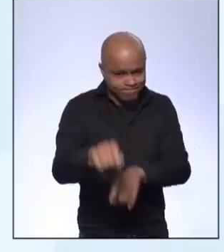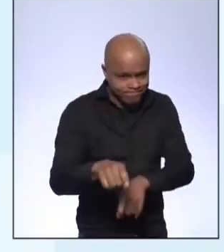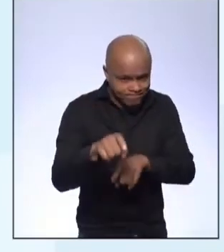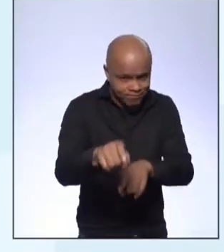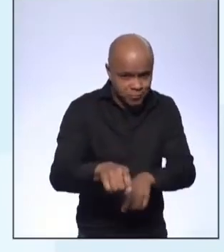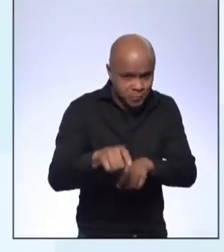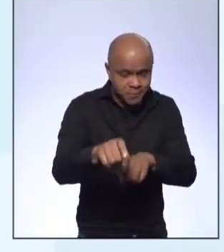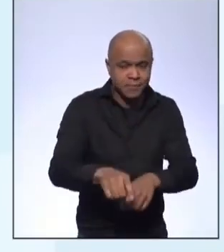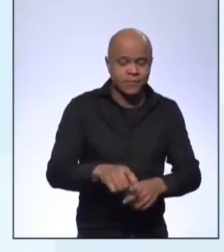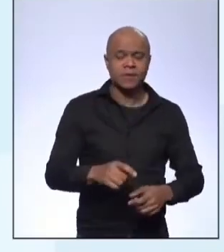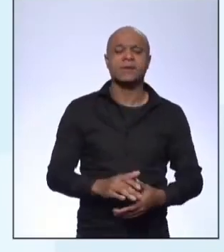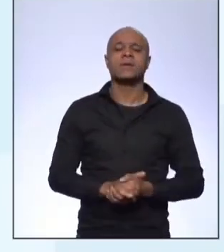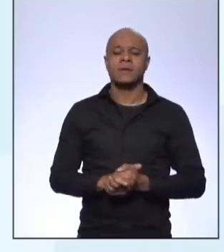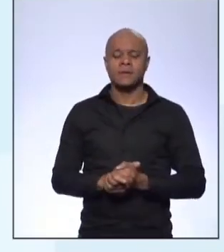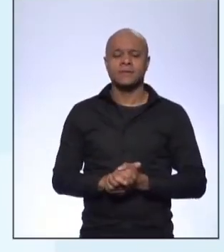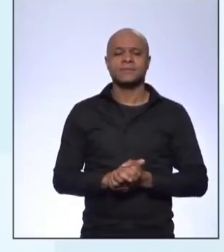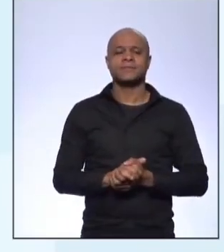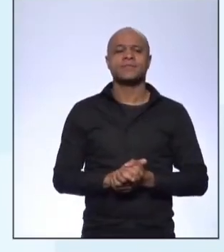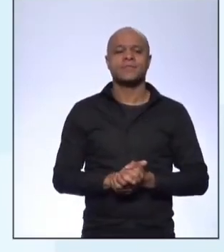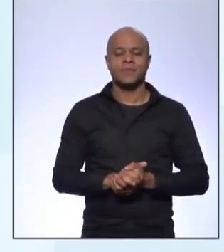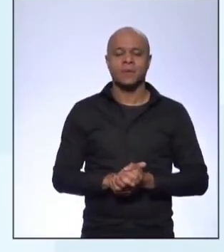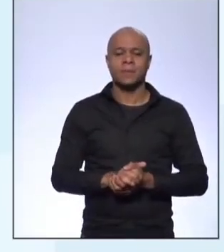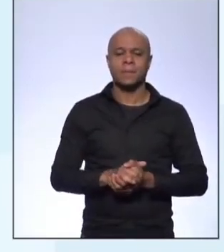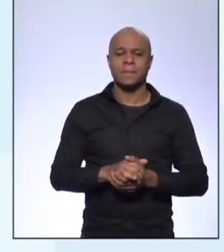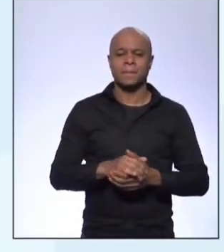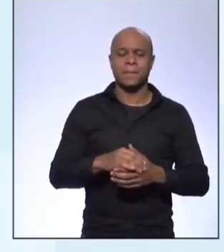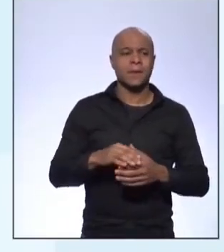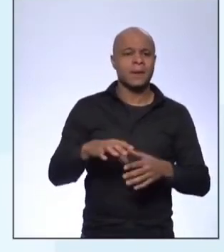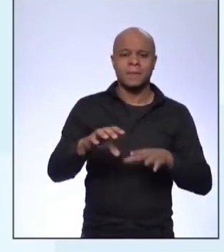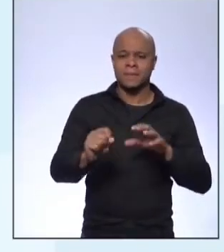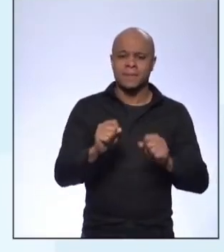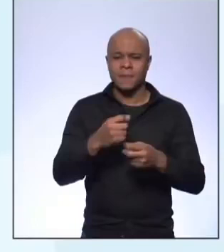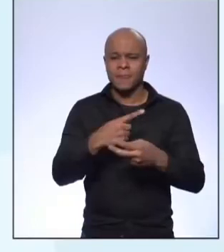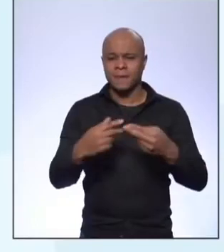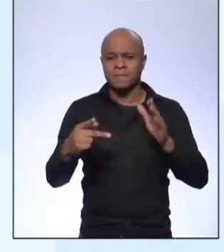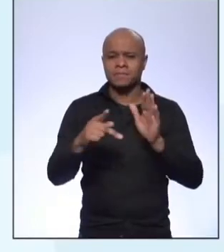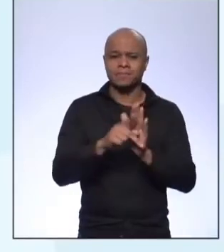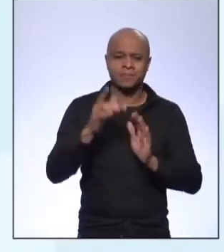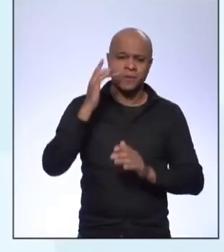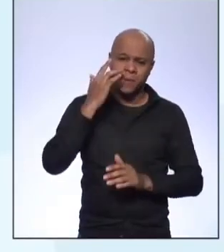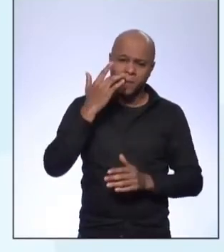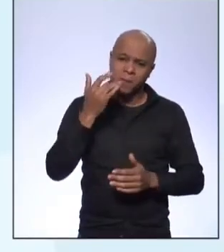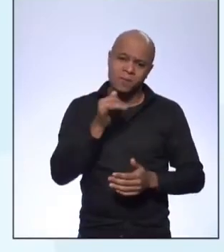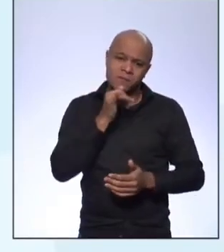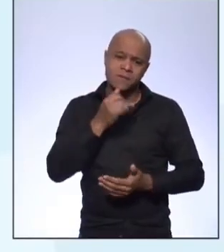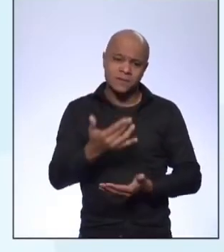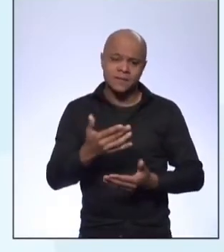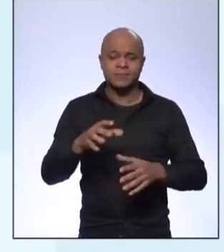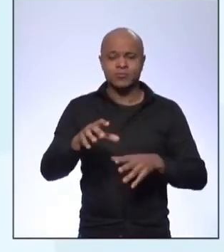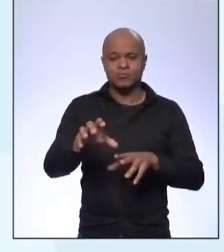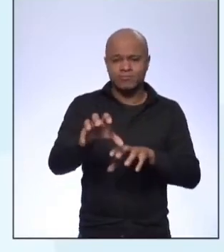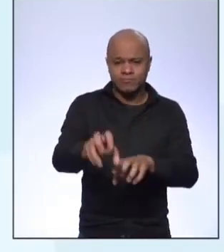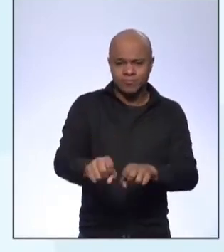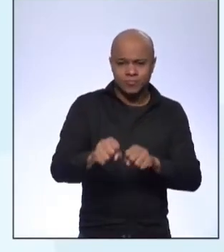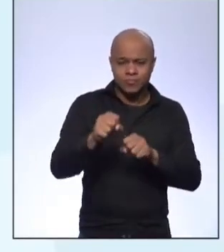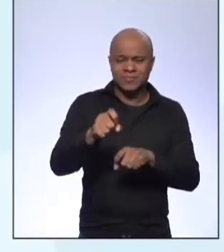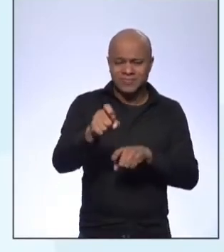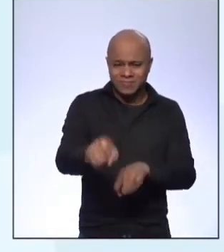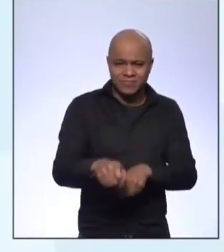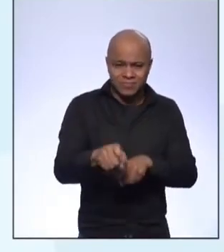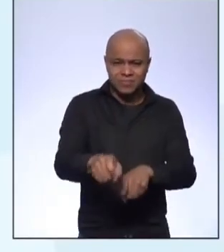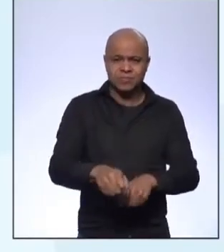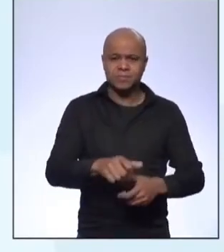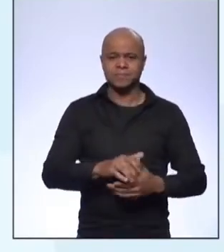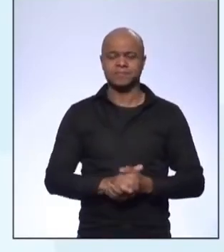os indígenas também foram aproveitados para a mineração. Então, aí, o que está acontecendo nessa